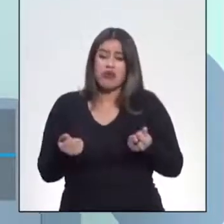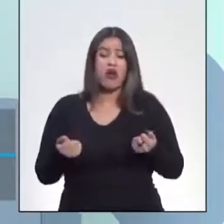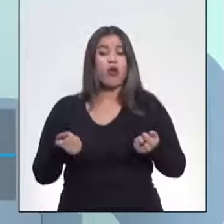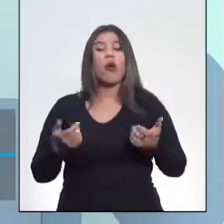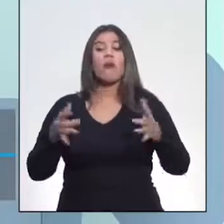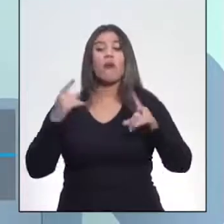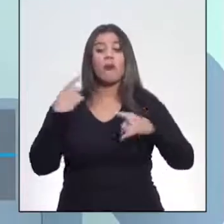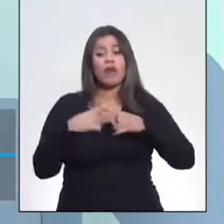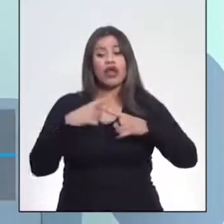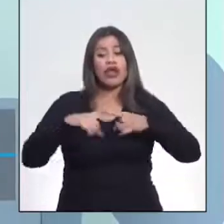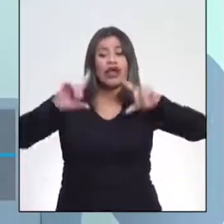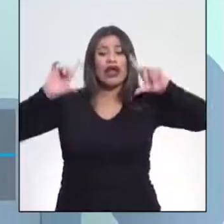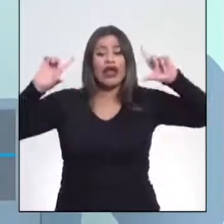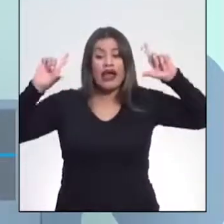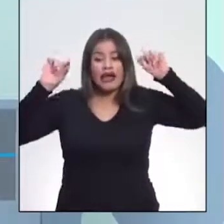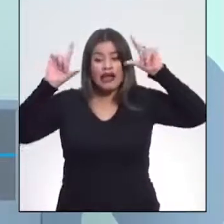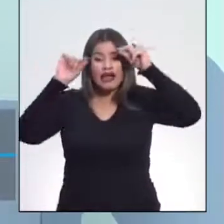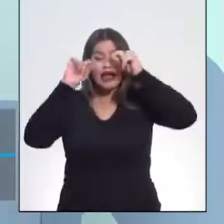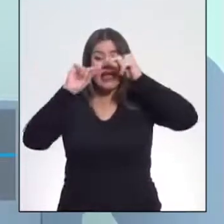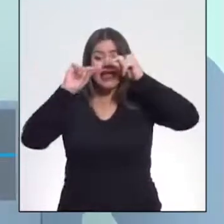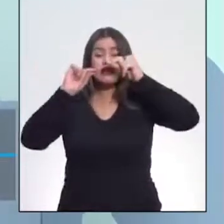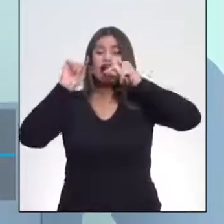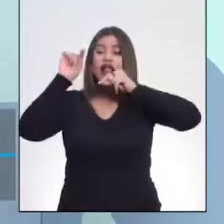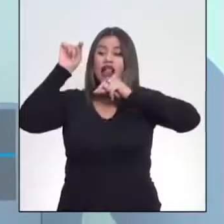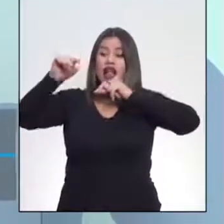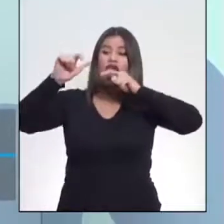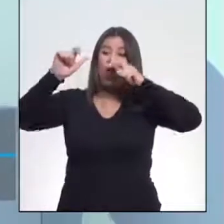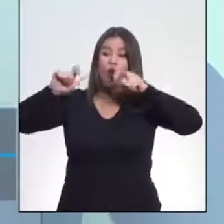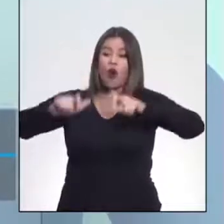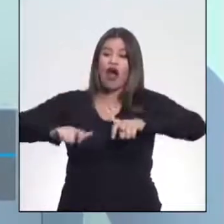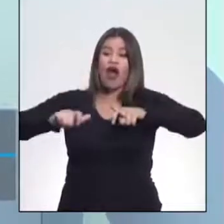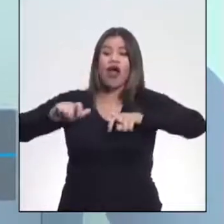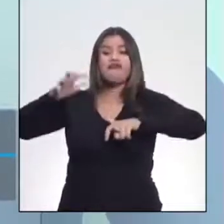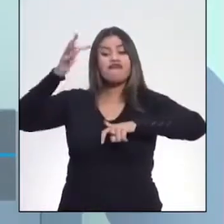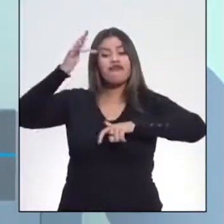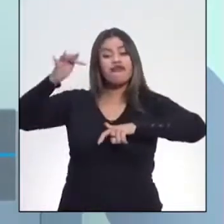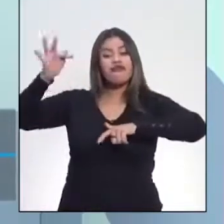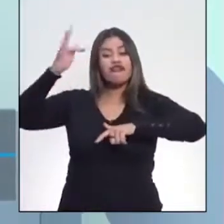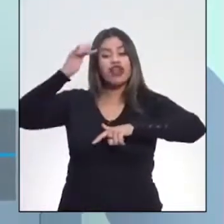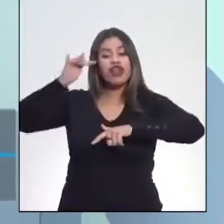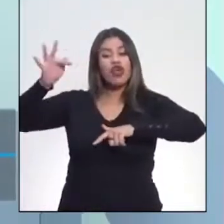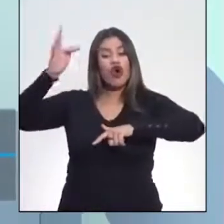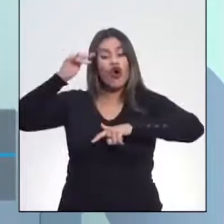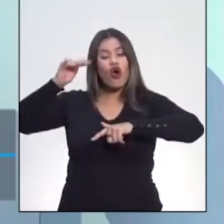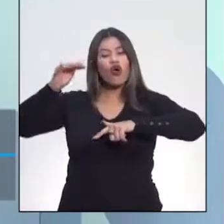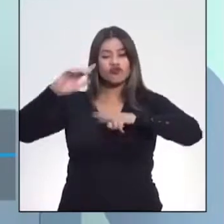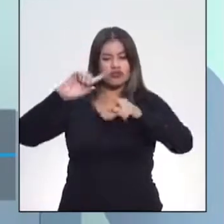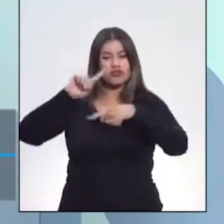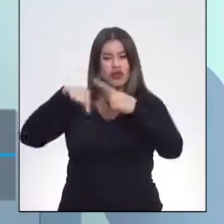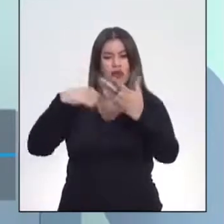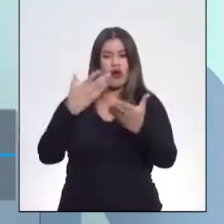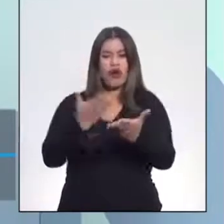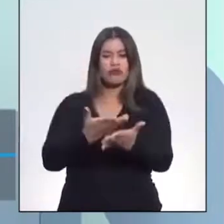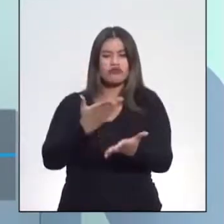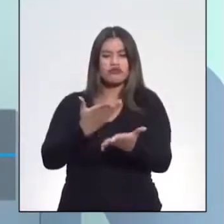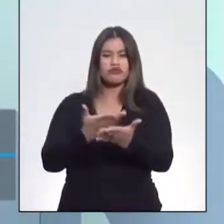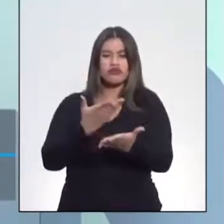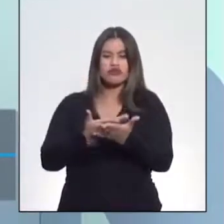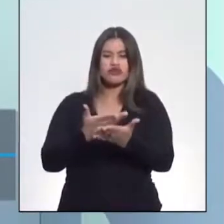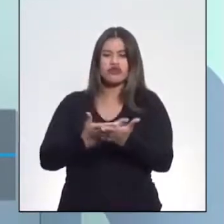tempo Esse é o filósofos que vocês vão estudar conforme é no